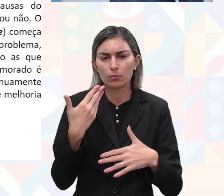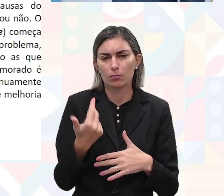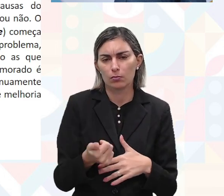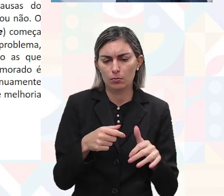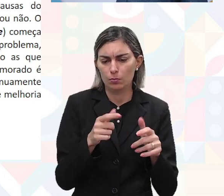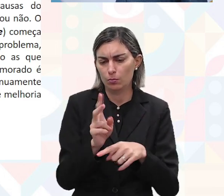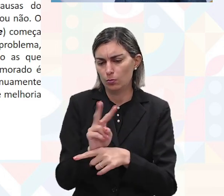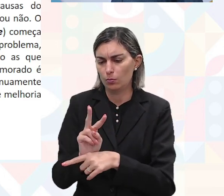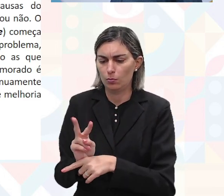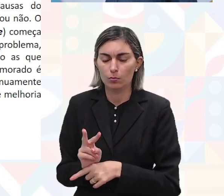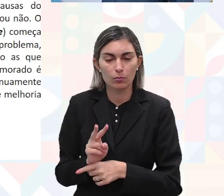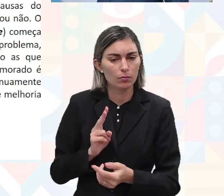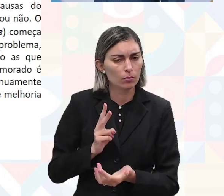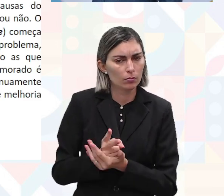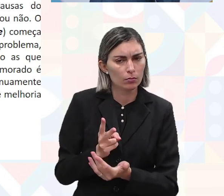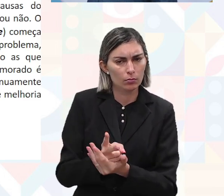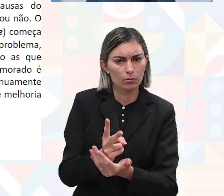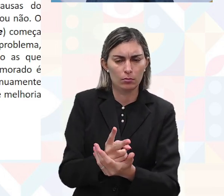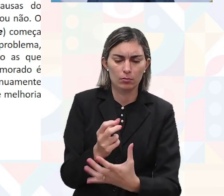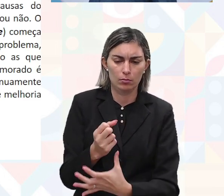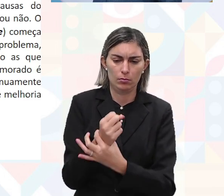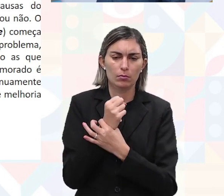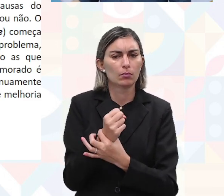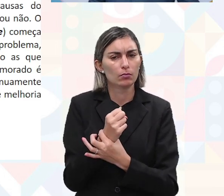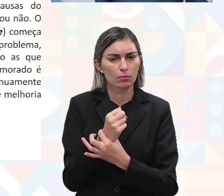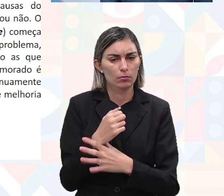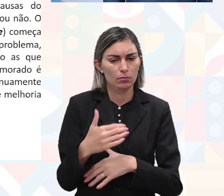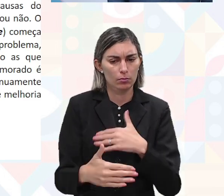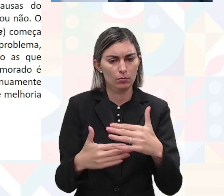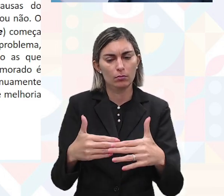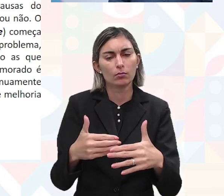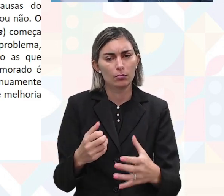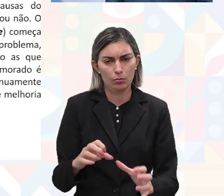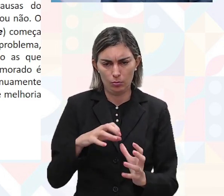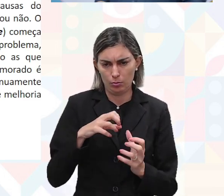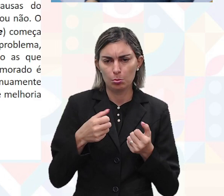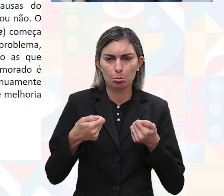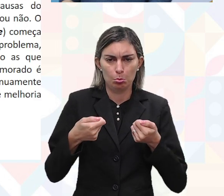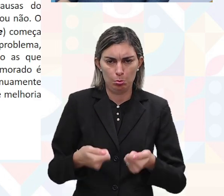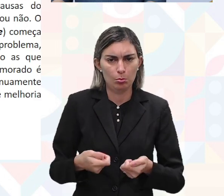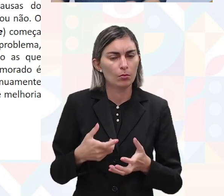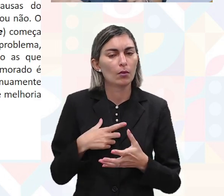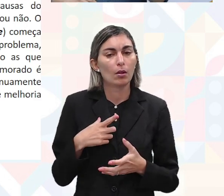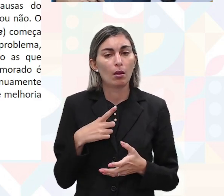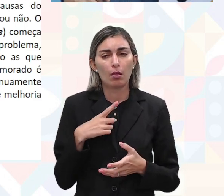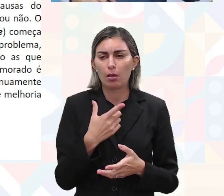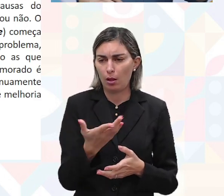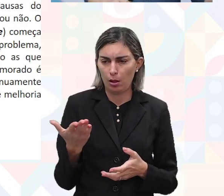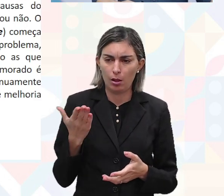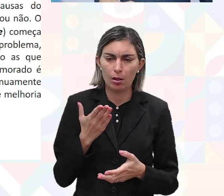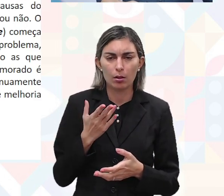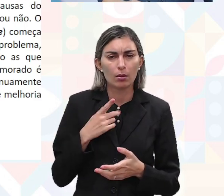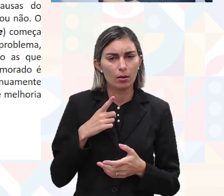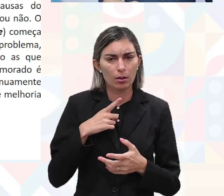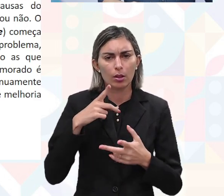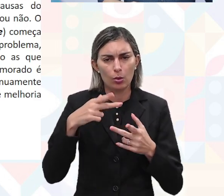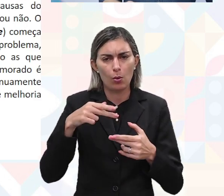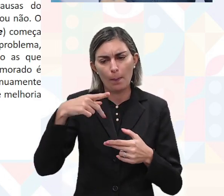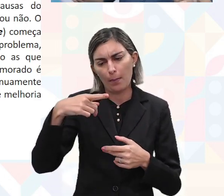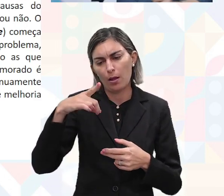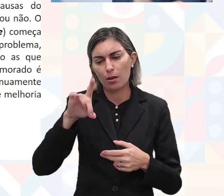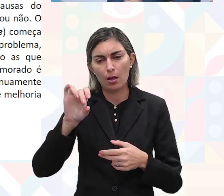monitorado e controlado continuamente para garantir que o nível de melhoria seja sustentável. Ou seja, do mesmo jeito que o